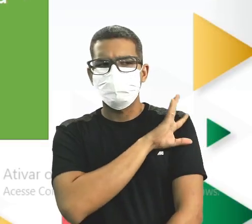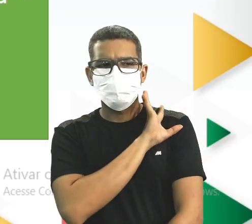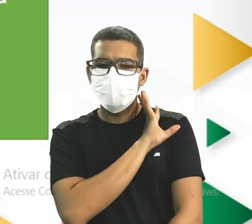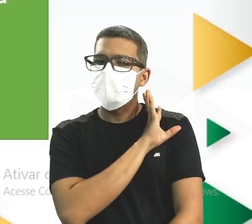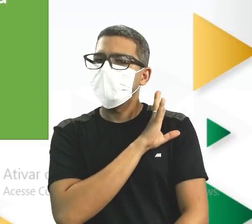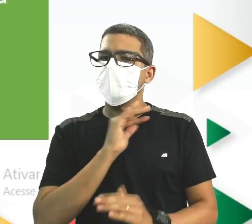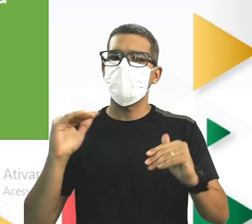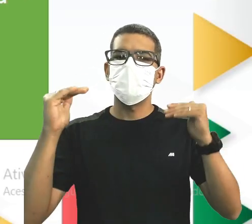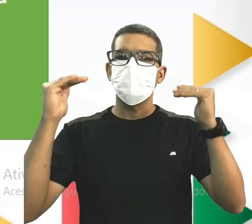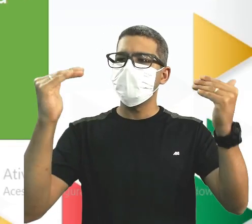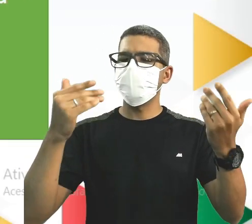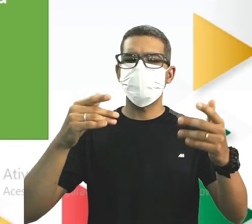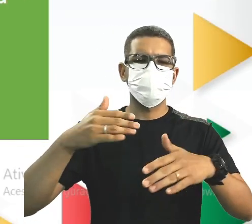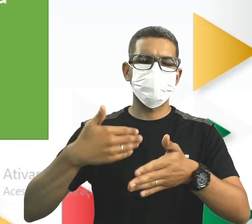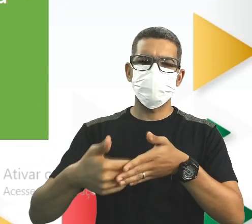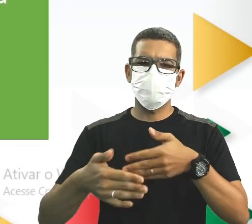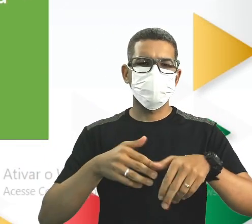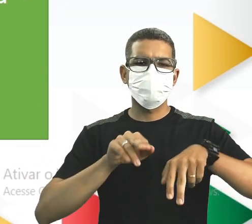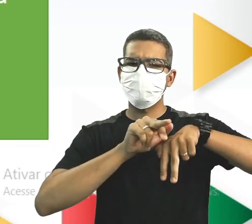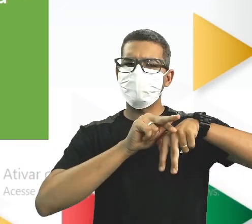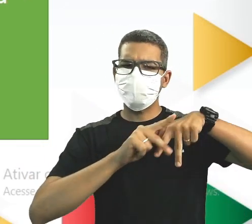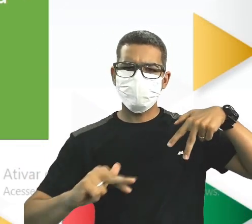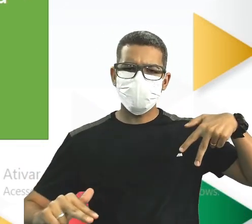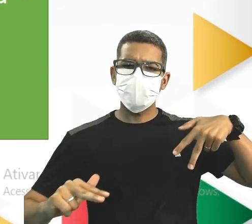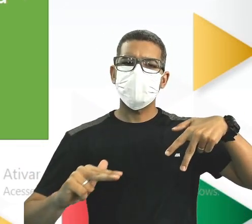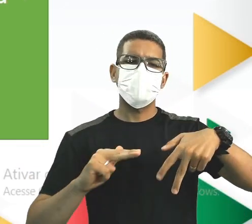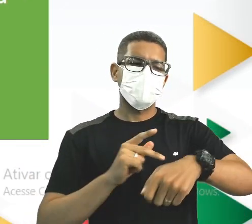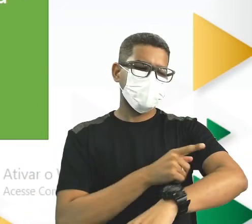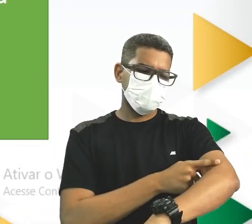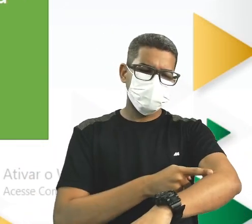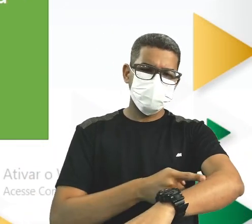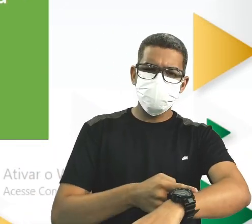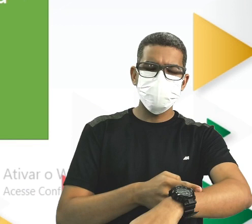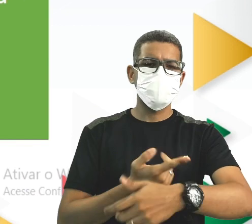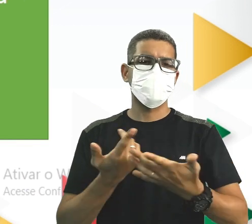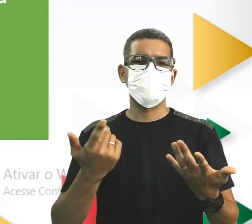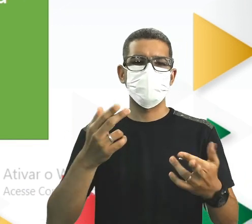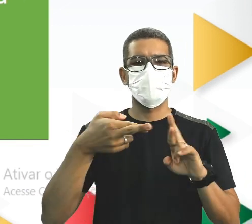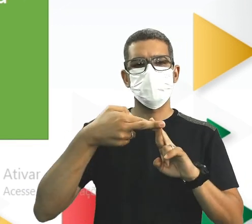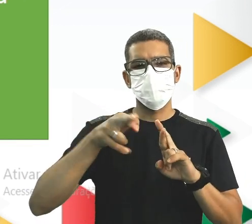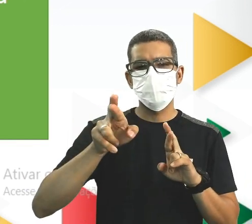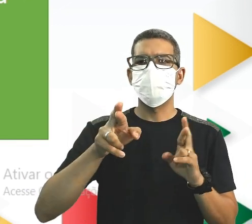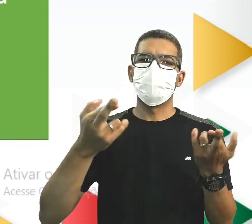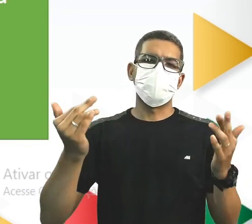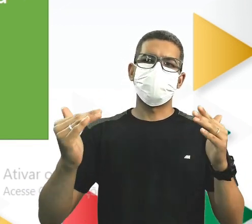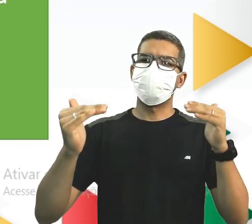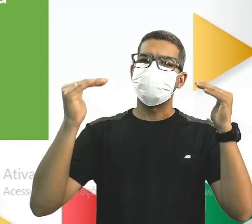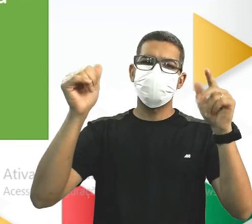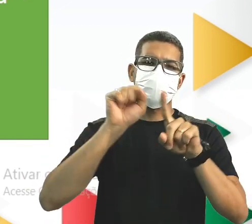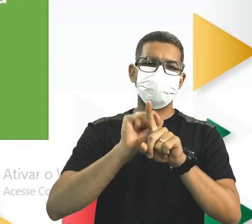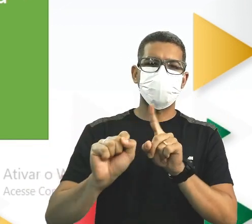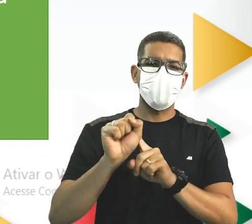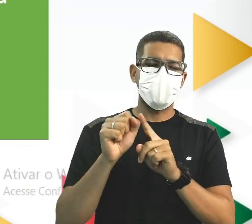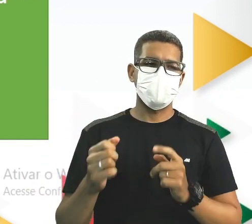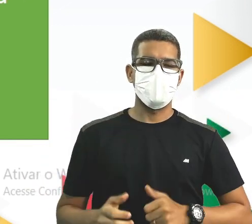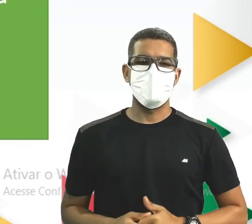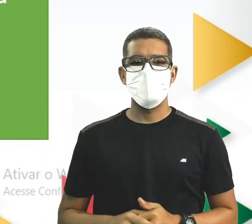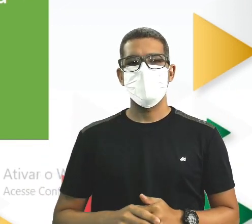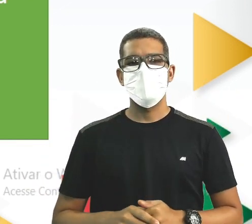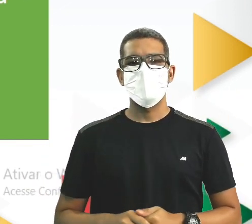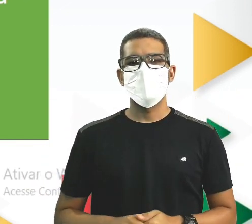independentemente do sexo, de raça, de religião ou de nível social, tá bom, meu sétimo ano? Todo